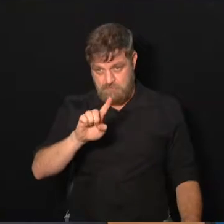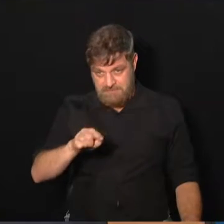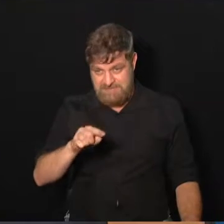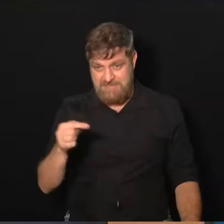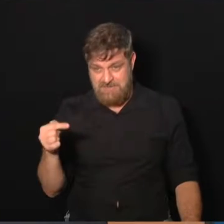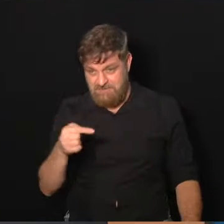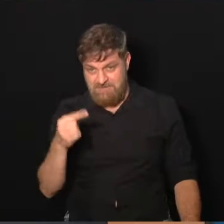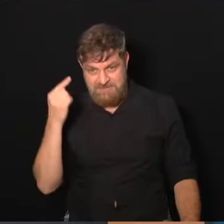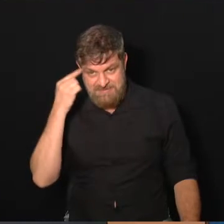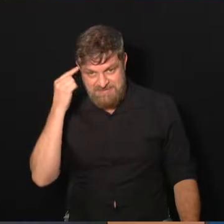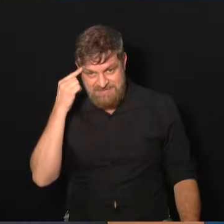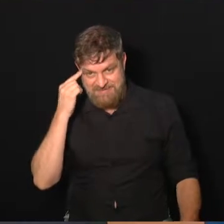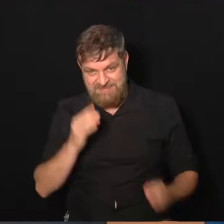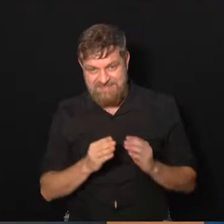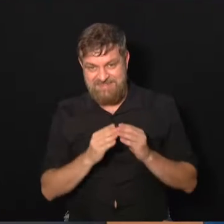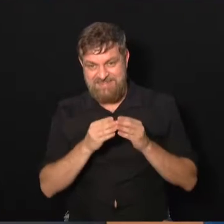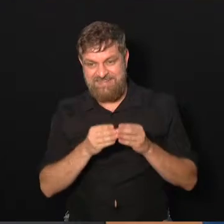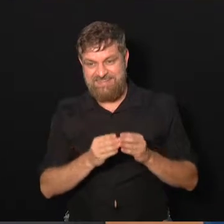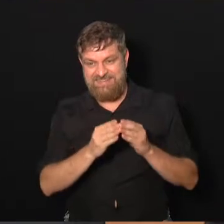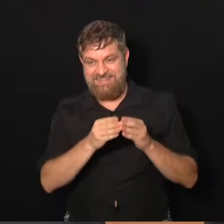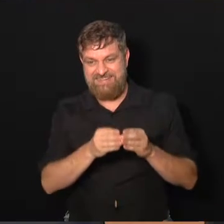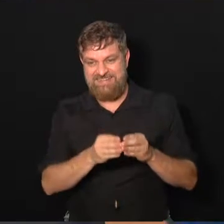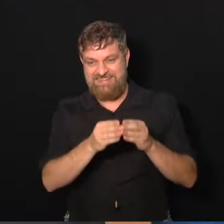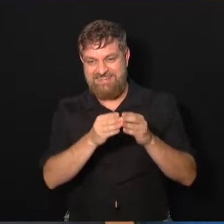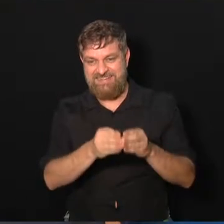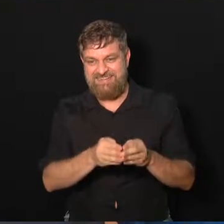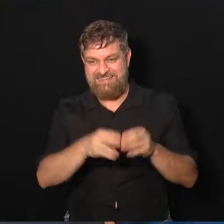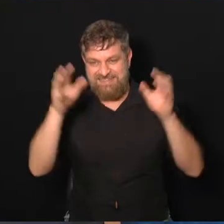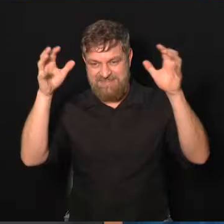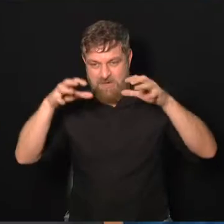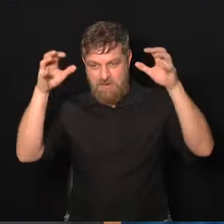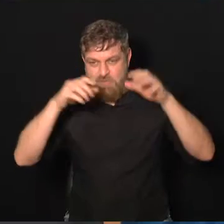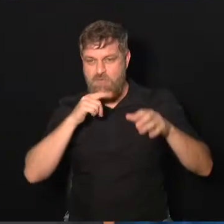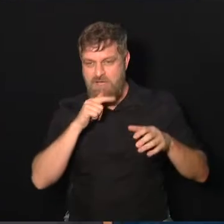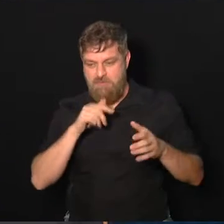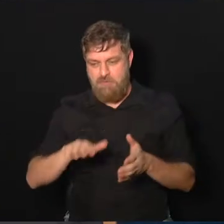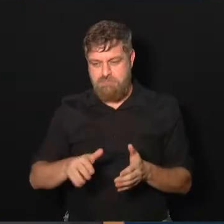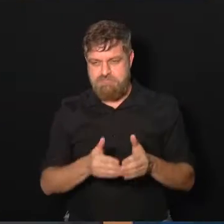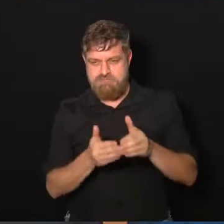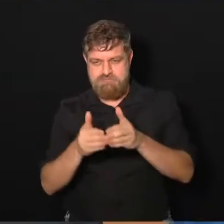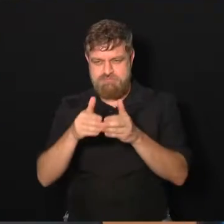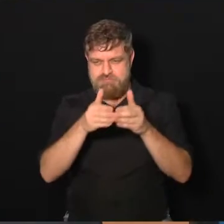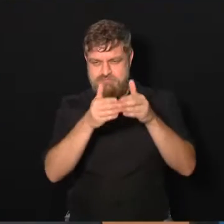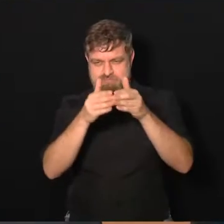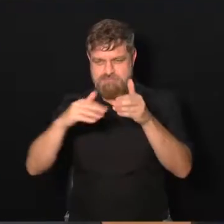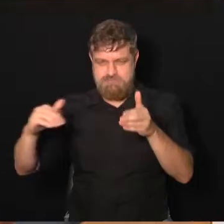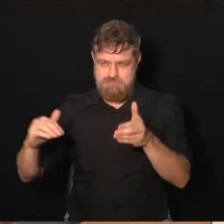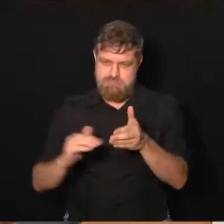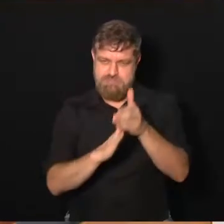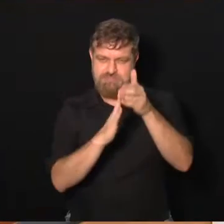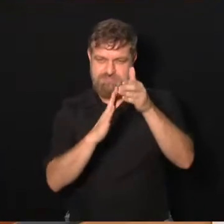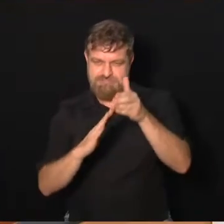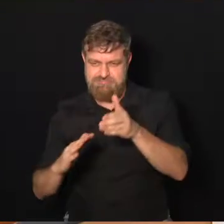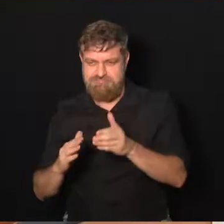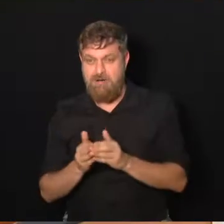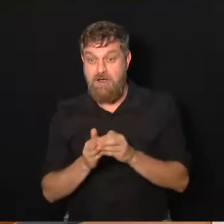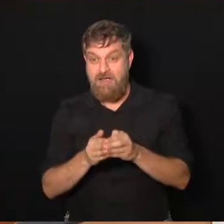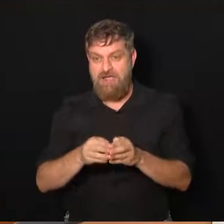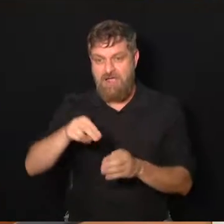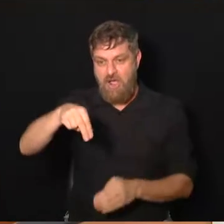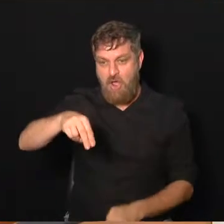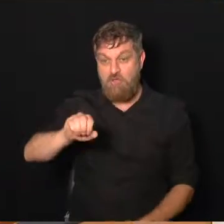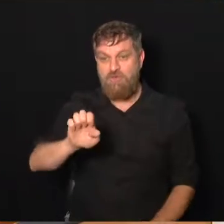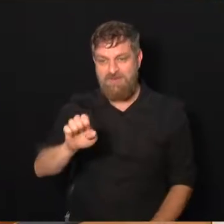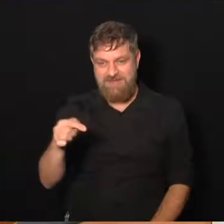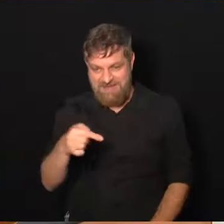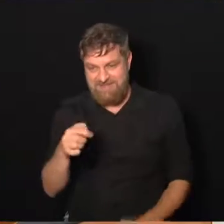viu a Arca de Noé. Participei Junto comigo. Então, Flávio Lama. Eu estava aprendendo. Tá bom, seu Salomão, fica à vontade. Mas